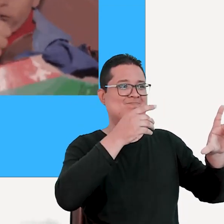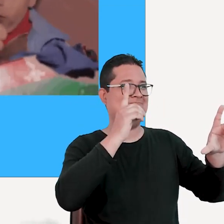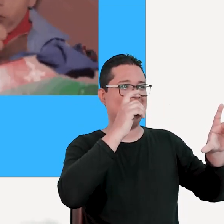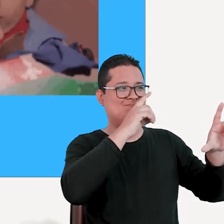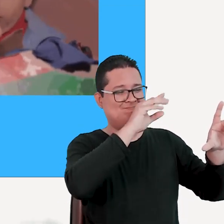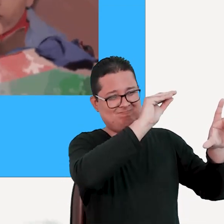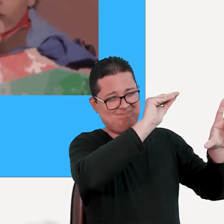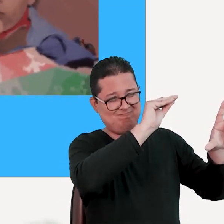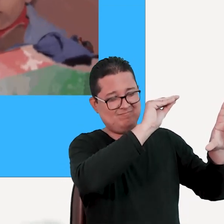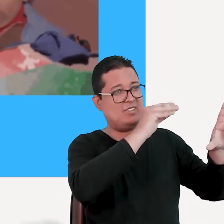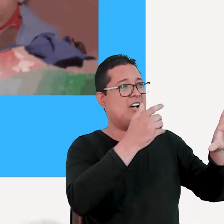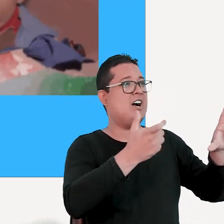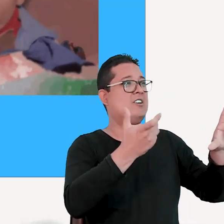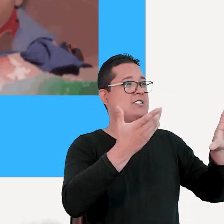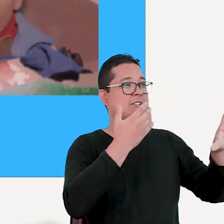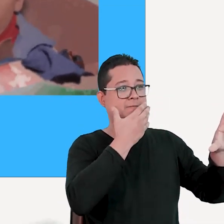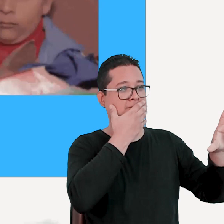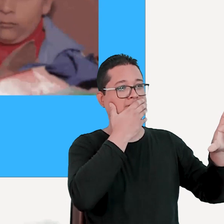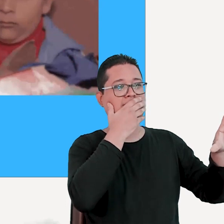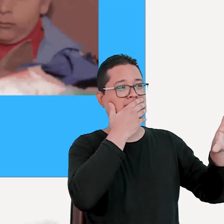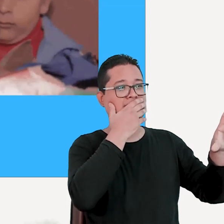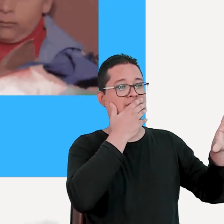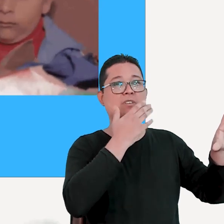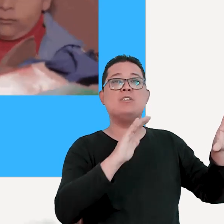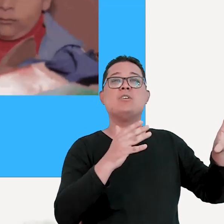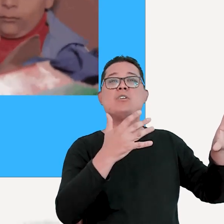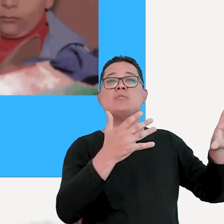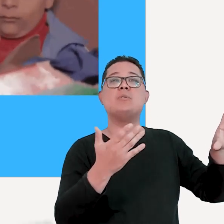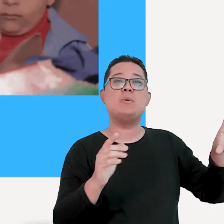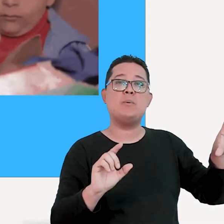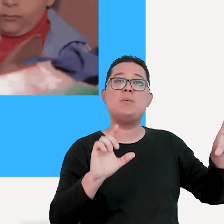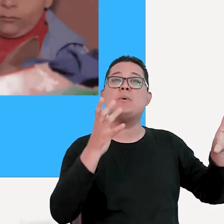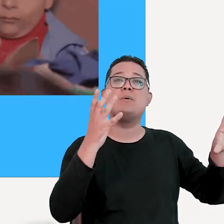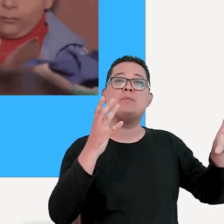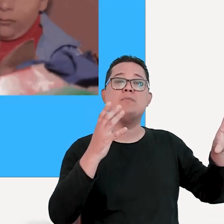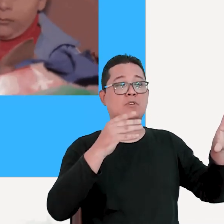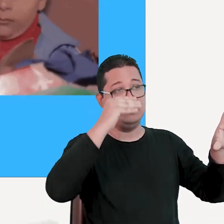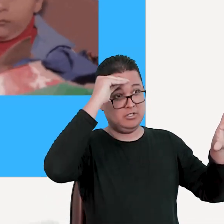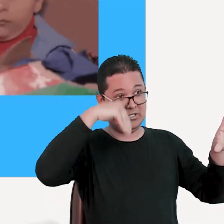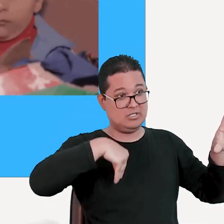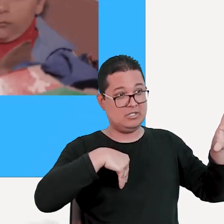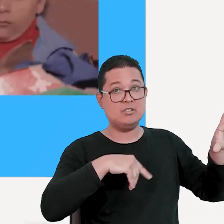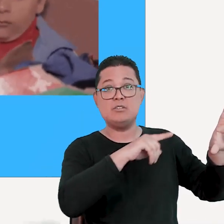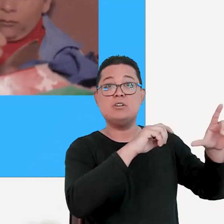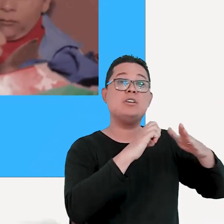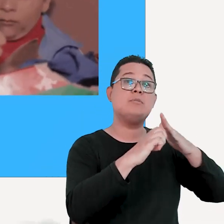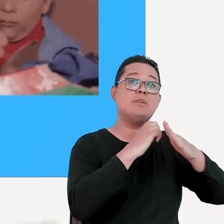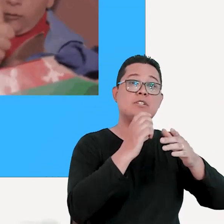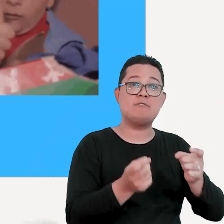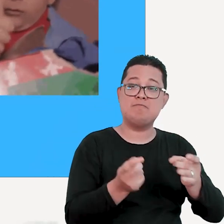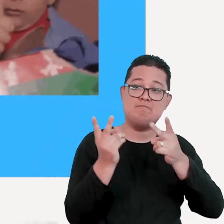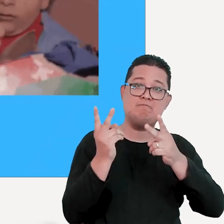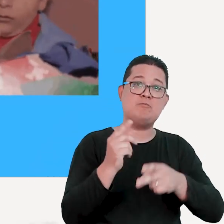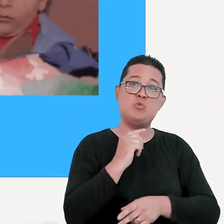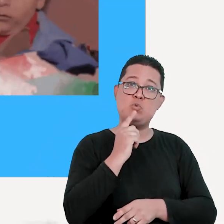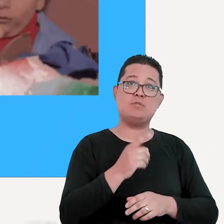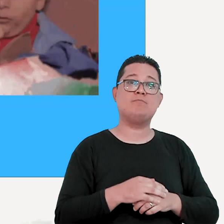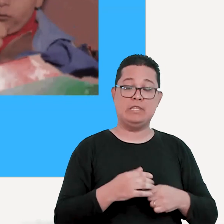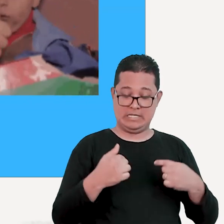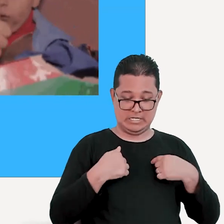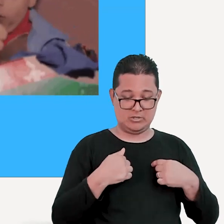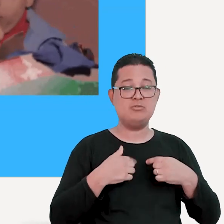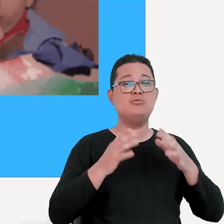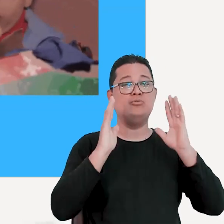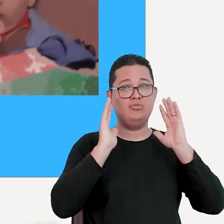terminar a compra dela, o que acaba acontecendo, a empresa perde uma compra. Várias vezes eu já tive dificuldade